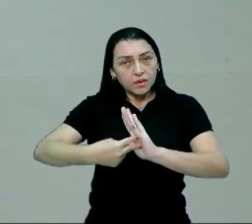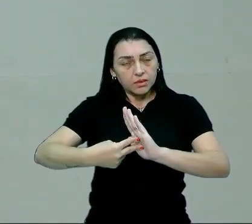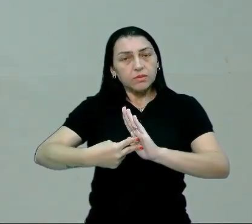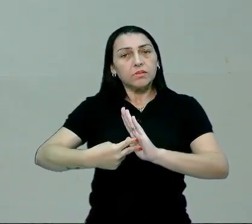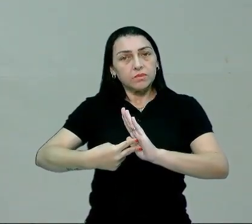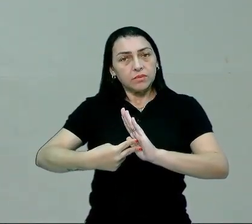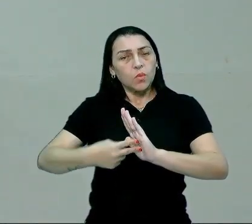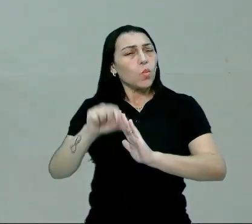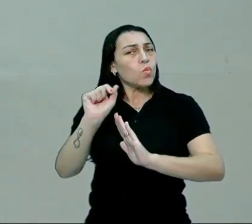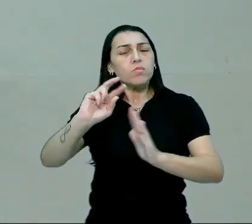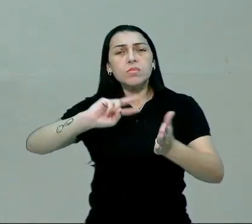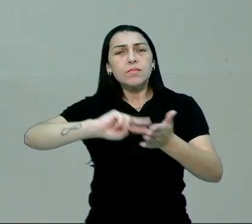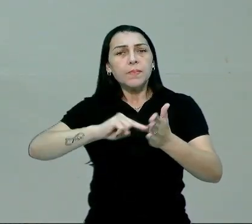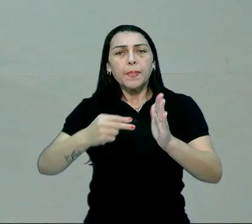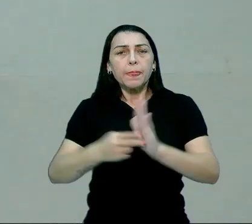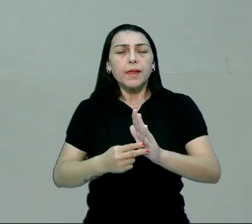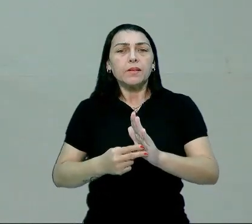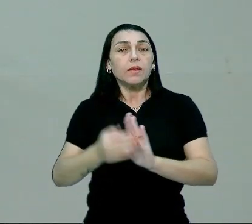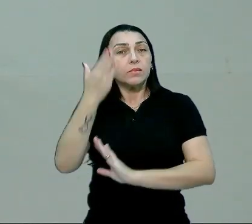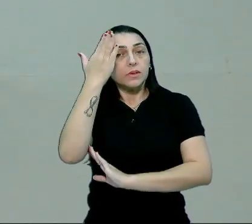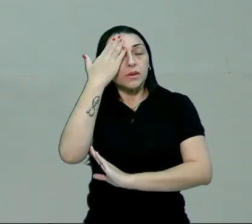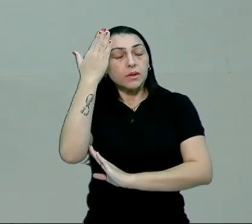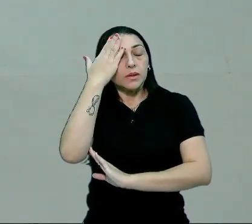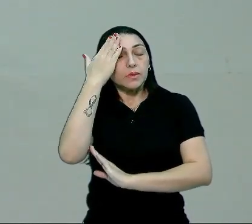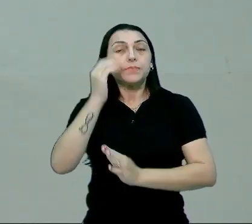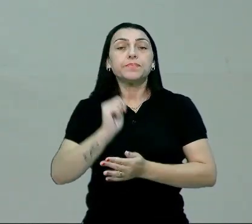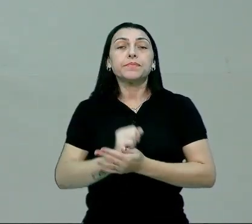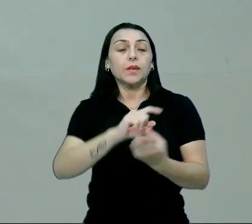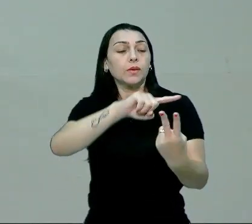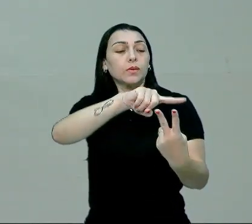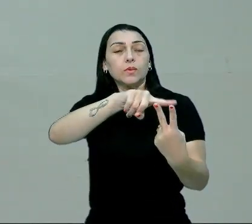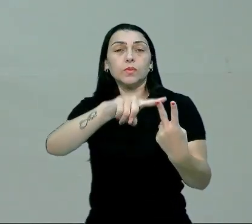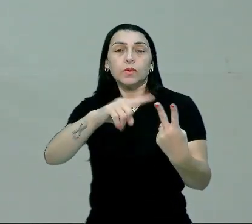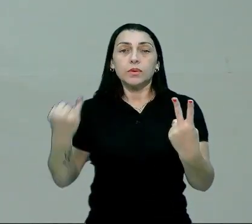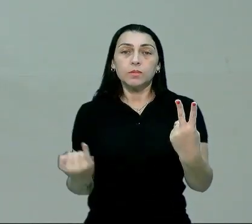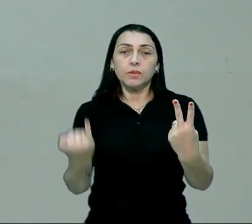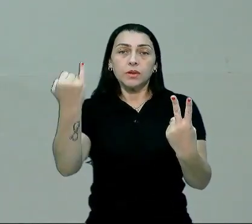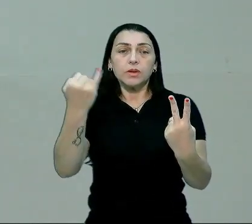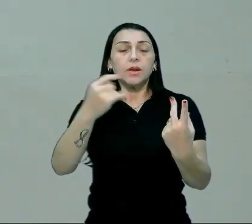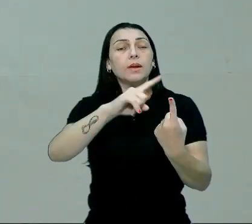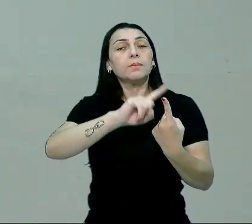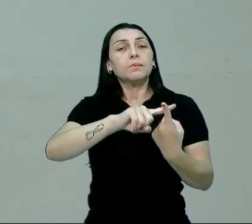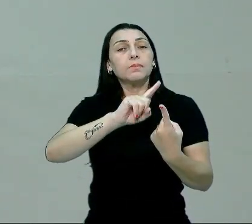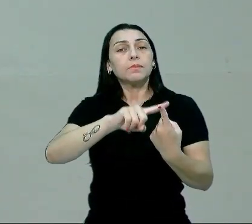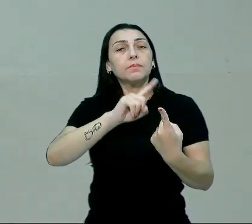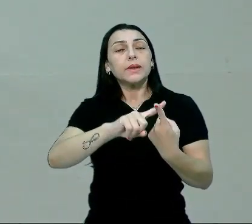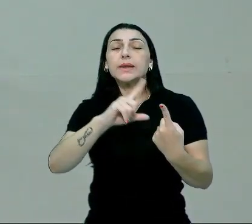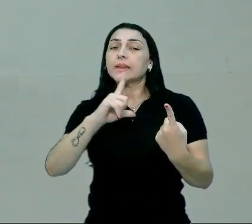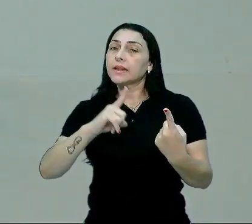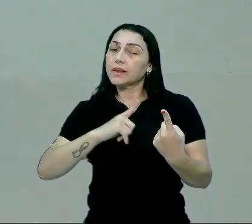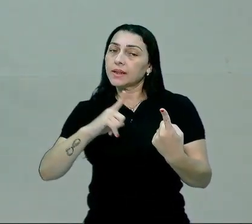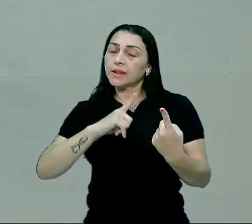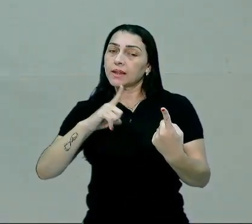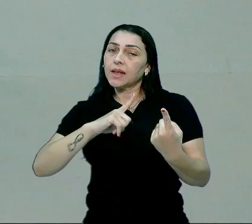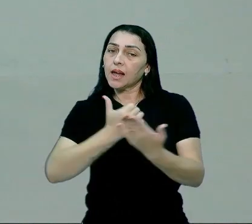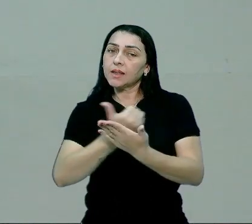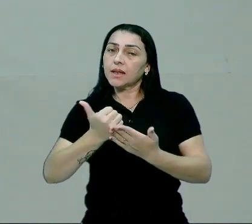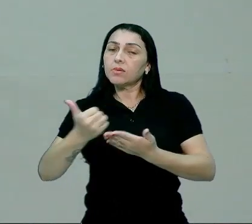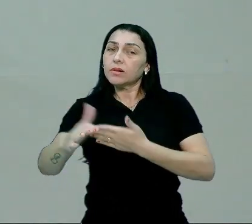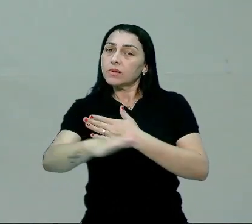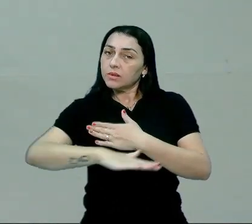significado. Isso implica dizer o quê, Então vamos entender duas coisas fundamentais. Para que haja